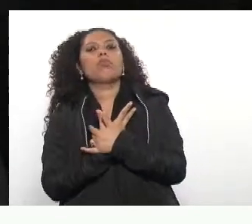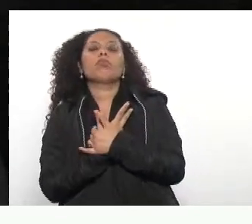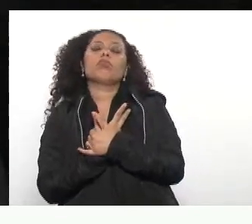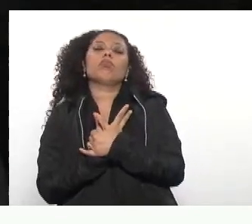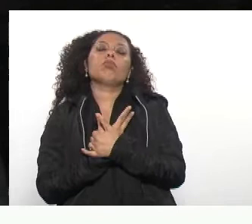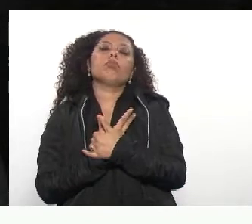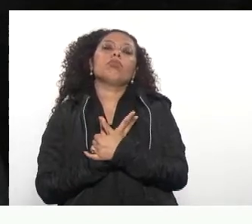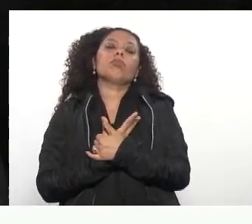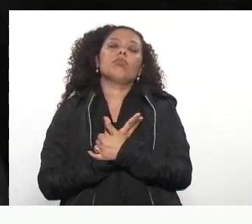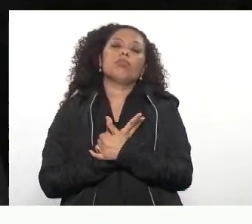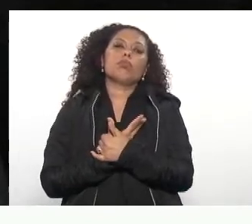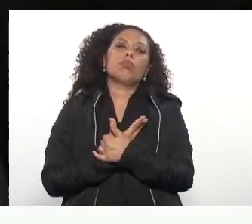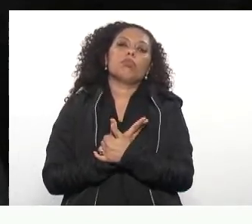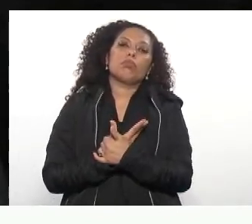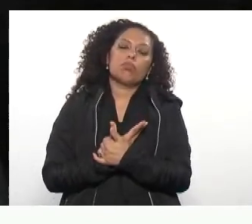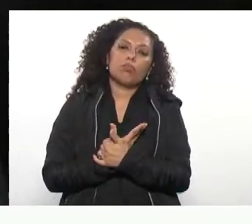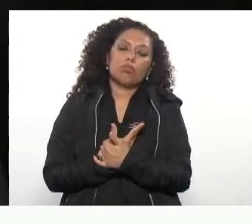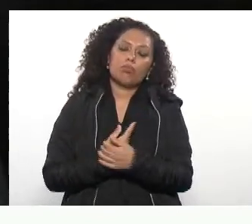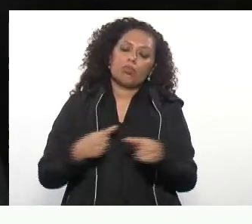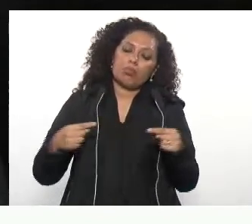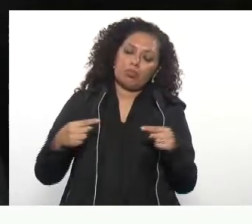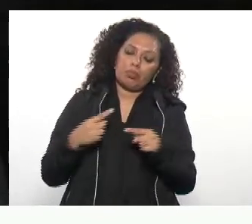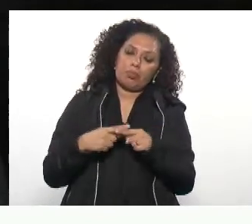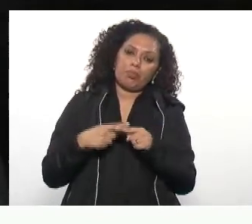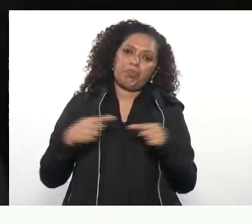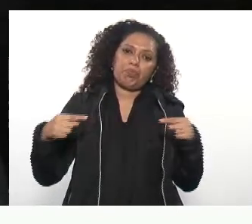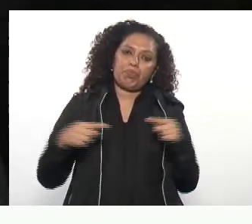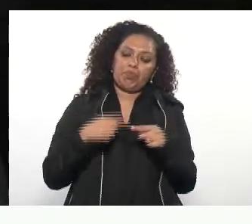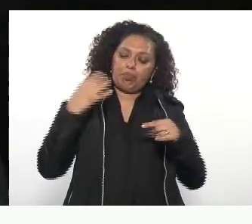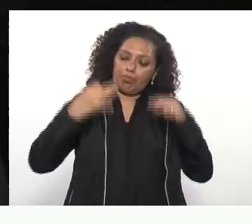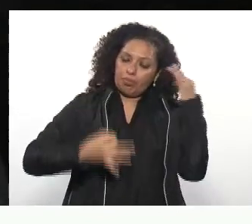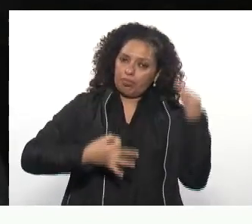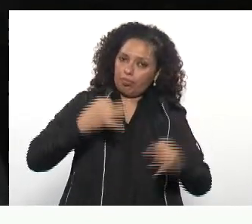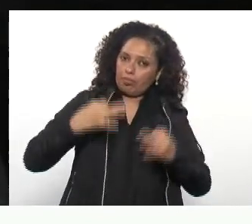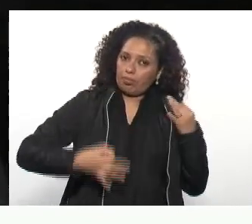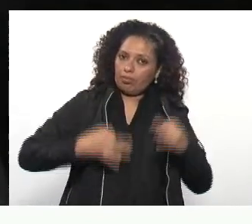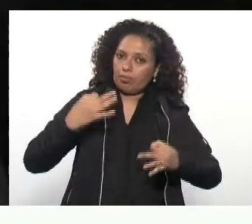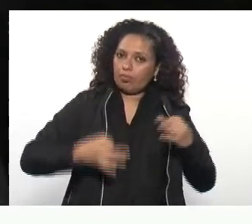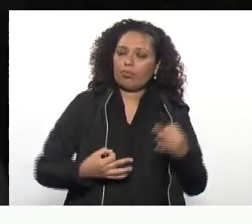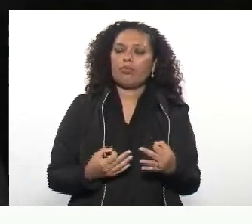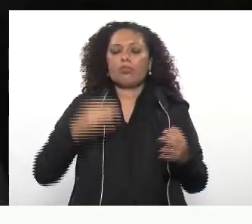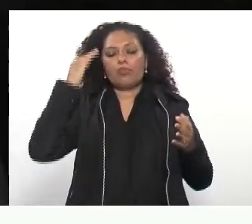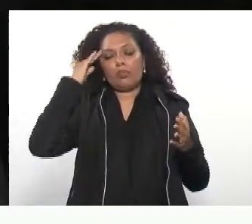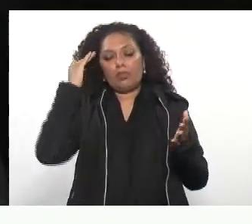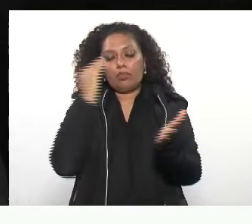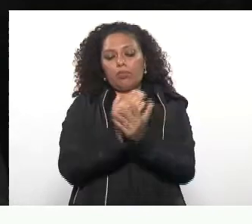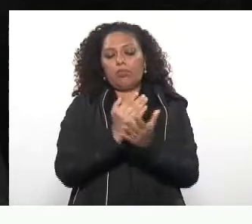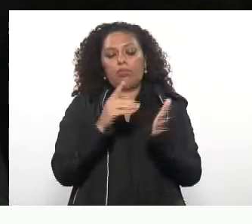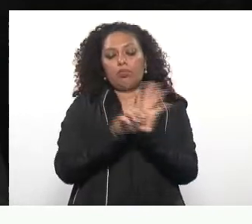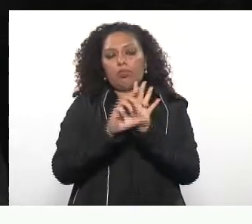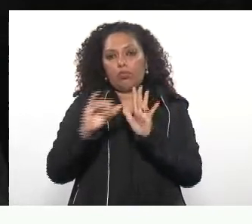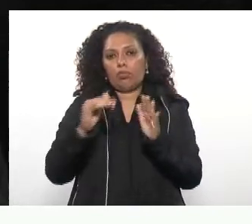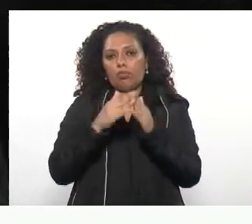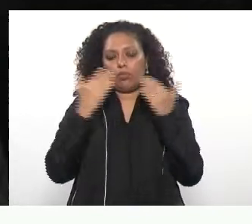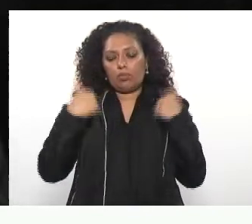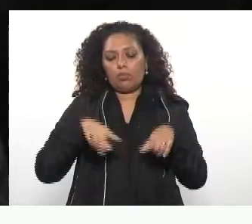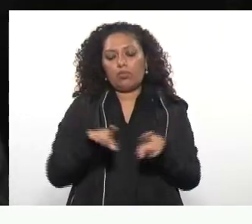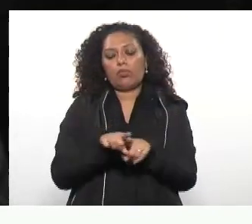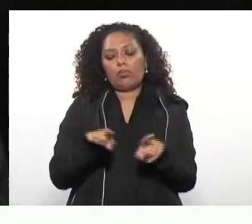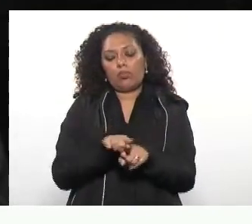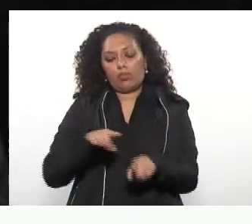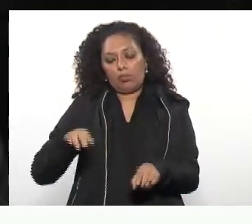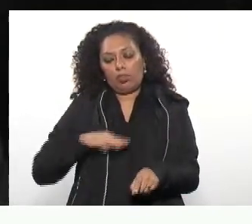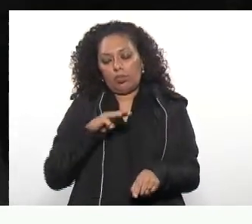essa modificação de natureza jurídica da própria tarifa, desrespeitando uma lei dessa casa, assim como o Ministério Público poderia